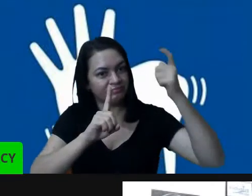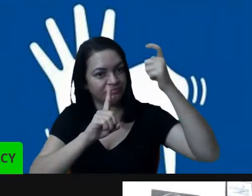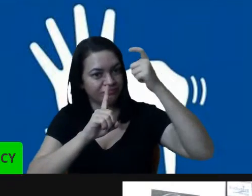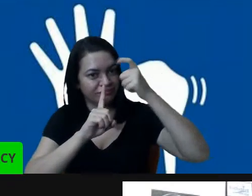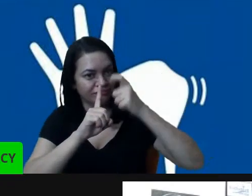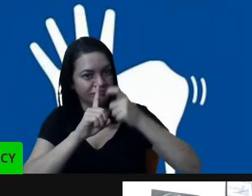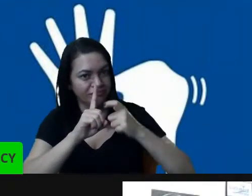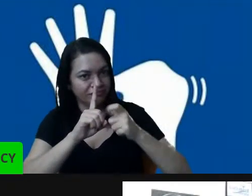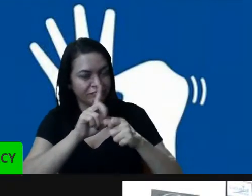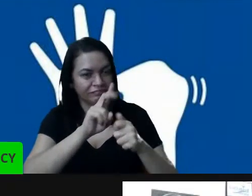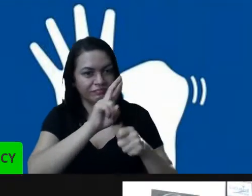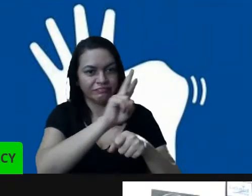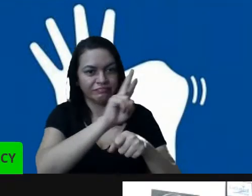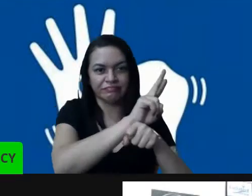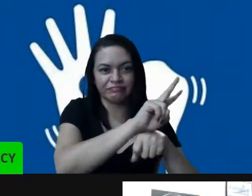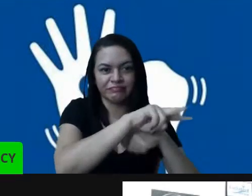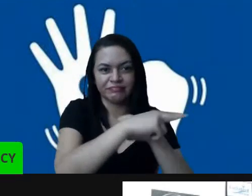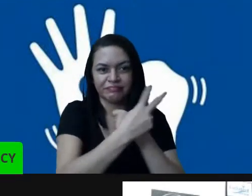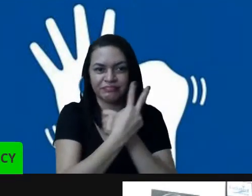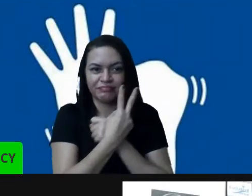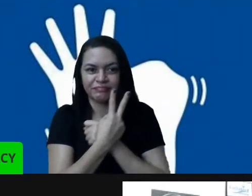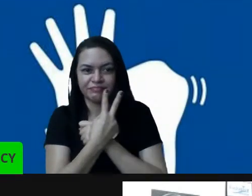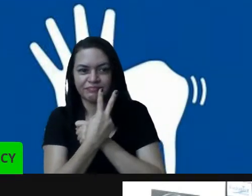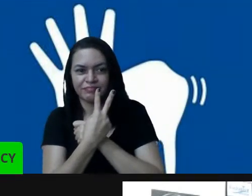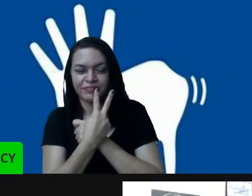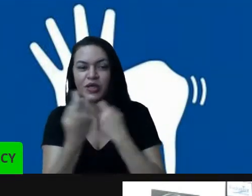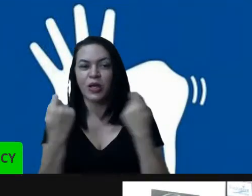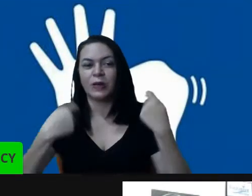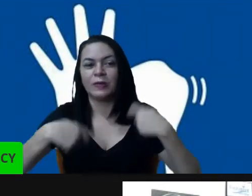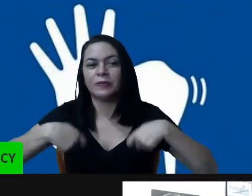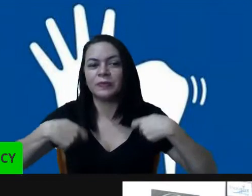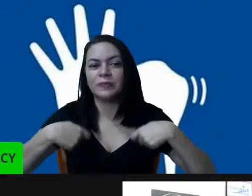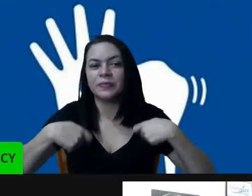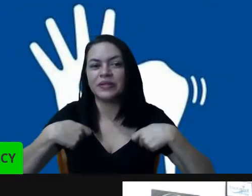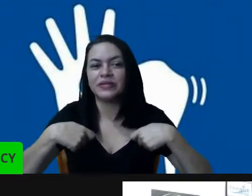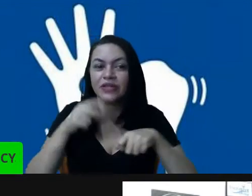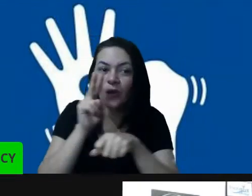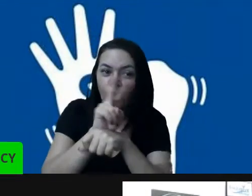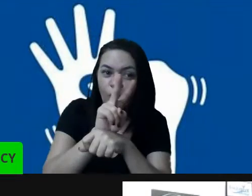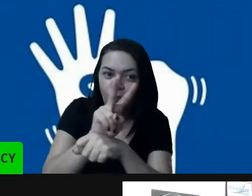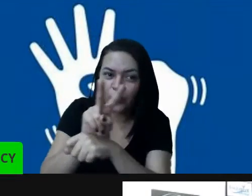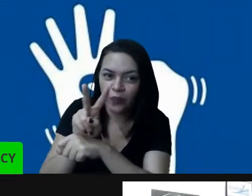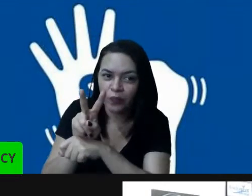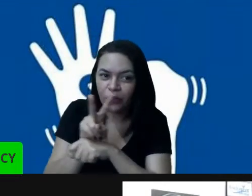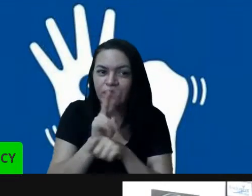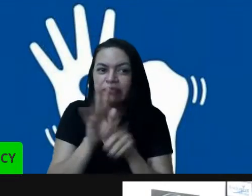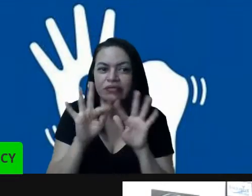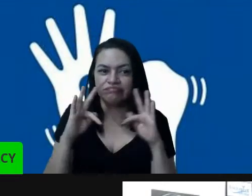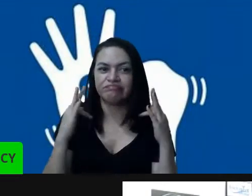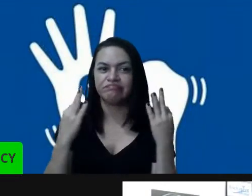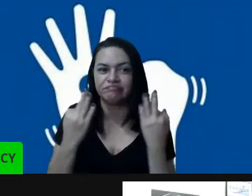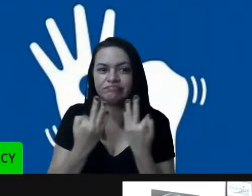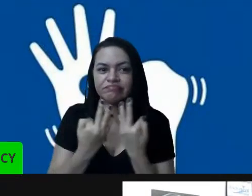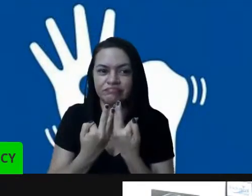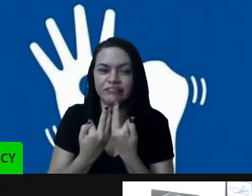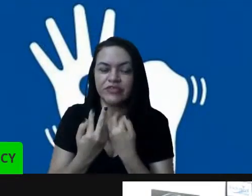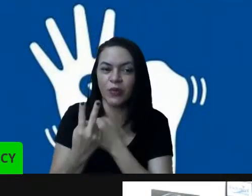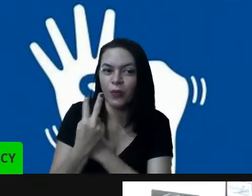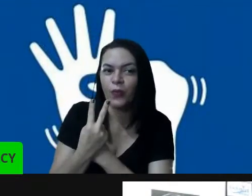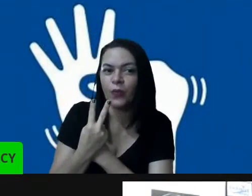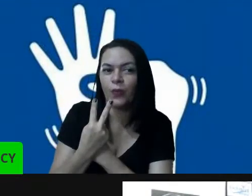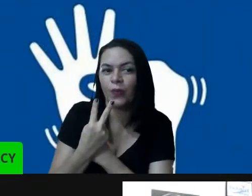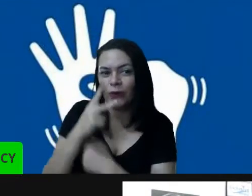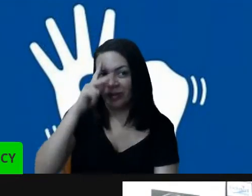do outro, eu acho que a gente precisa, sobretudo, cuidar dos nossos, né? E mas cuidar de si